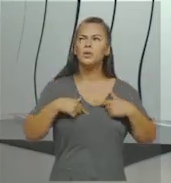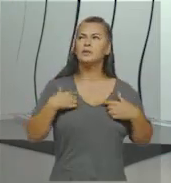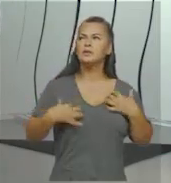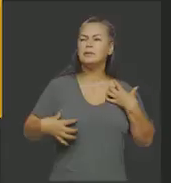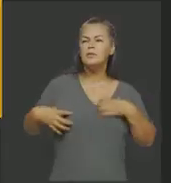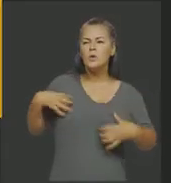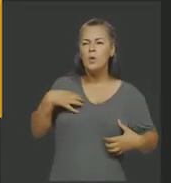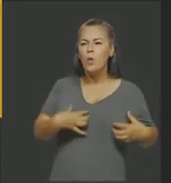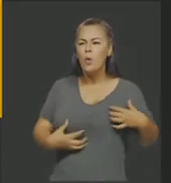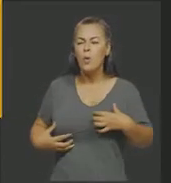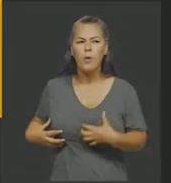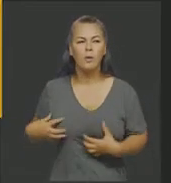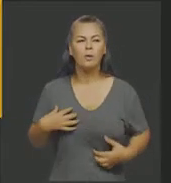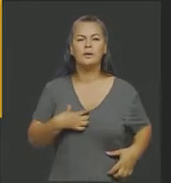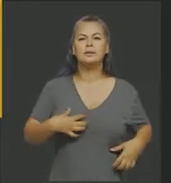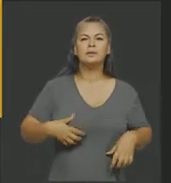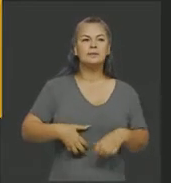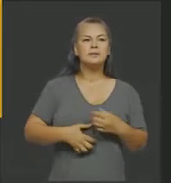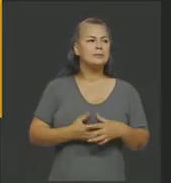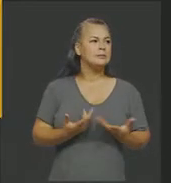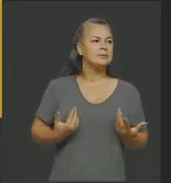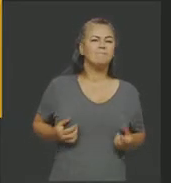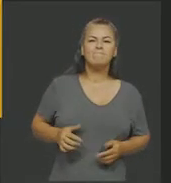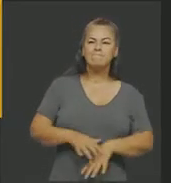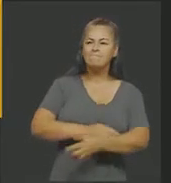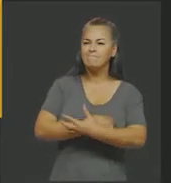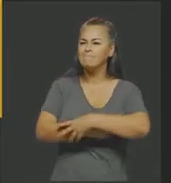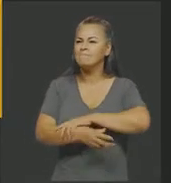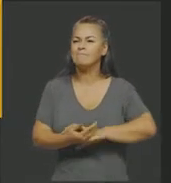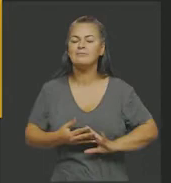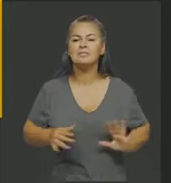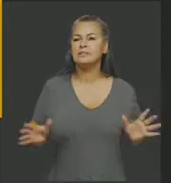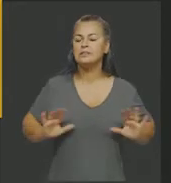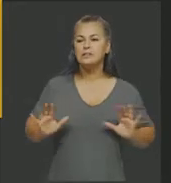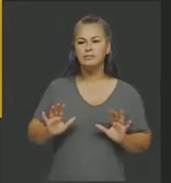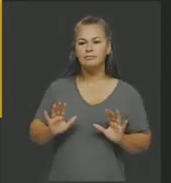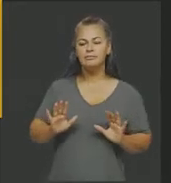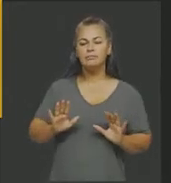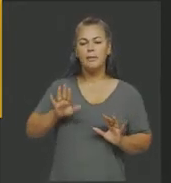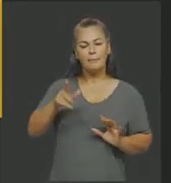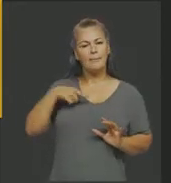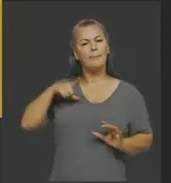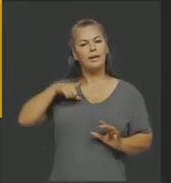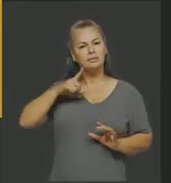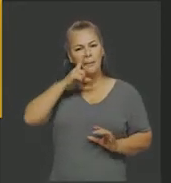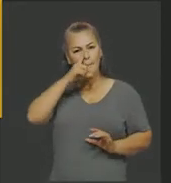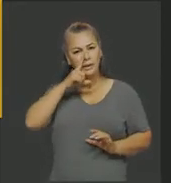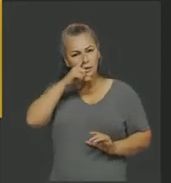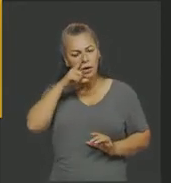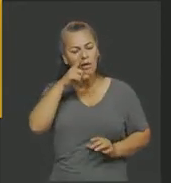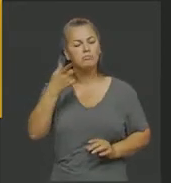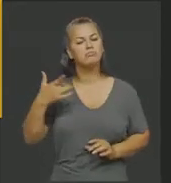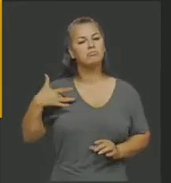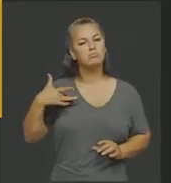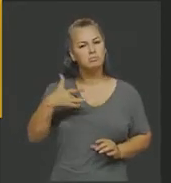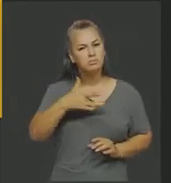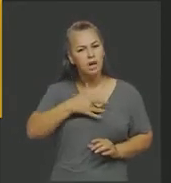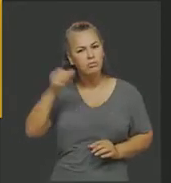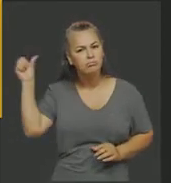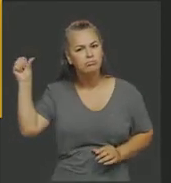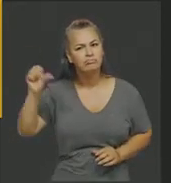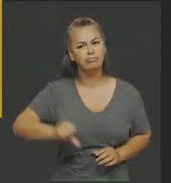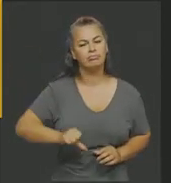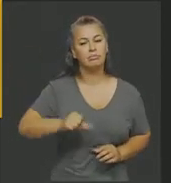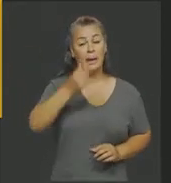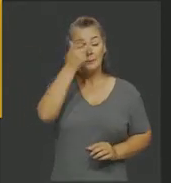Então, olha como que ela prejudica, né? Aí vai aumentar a atividade do cérebro, a pessoa vai ficar mais